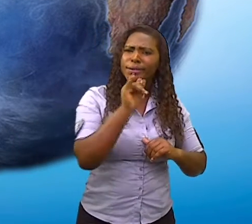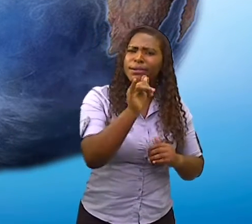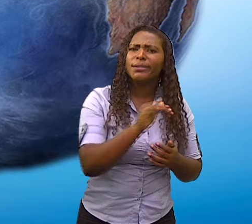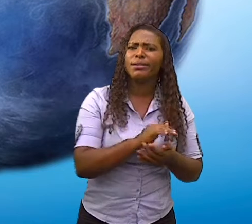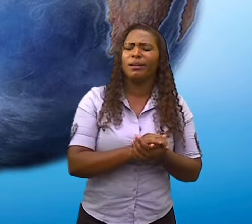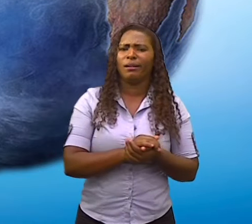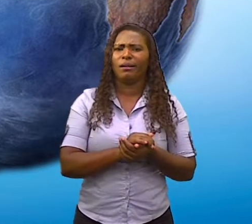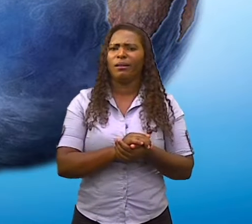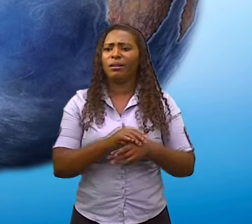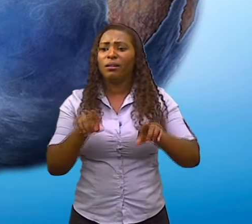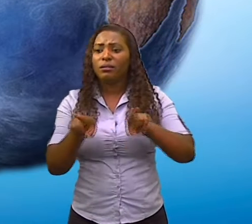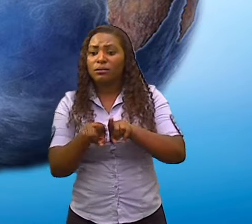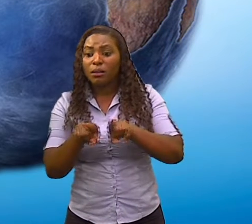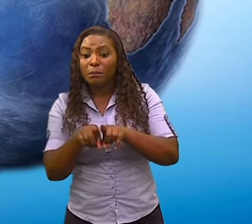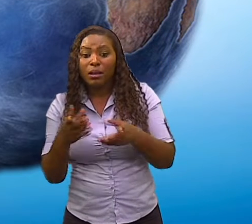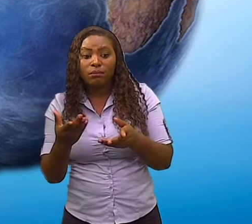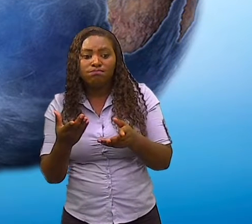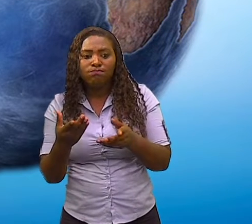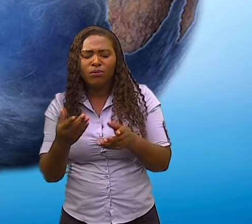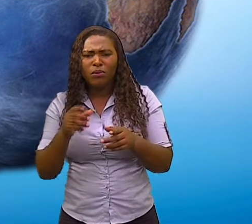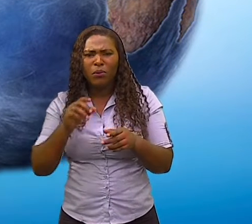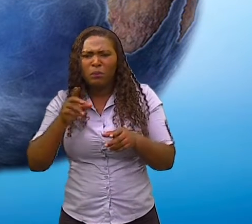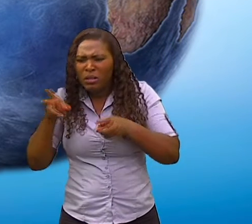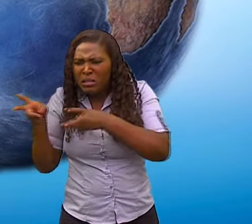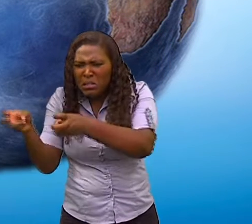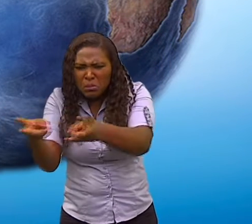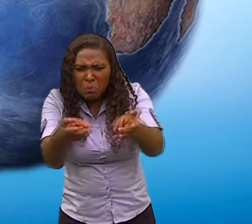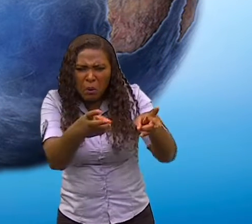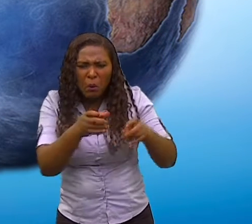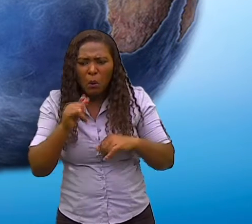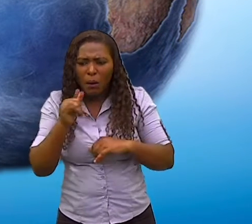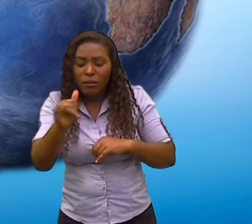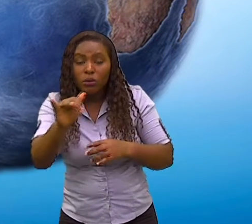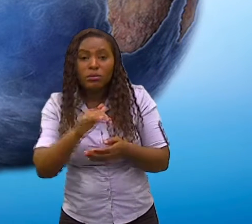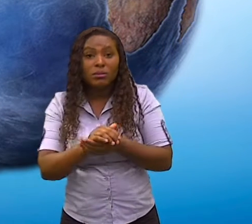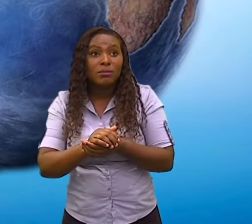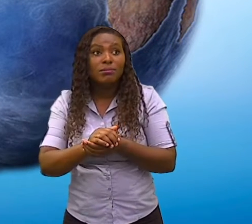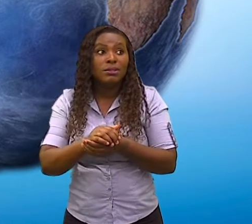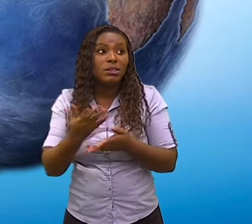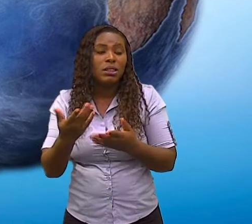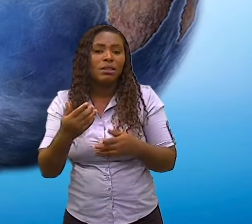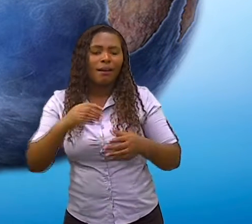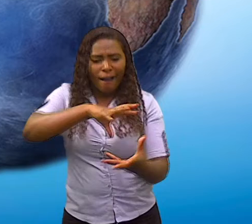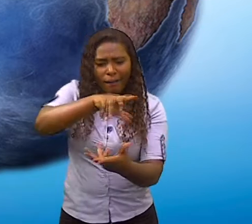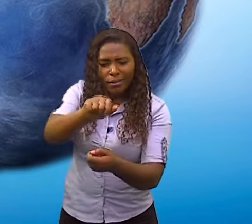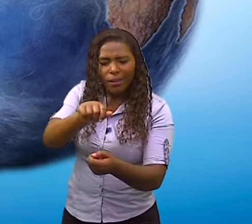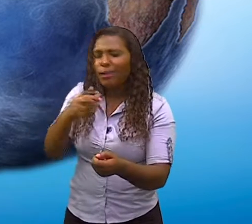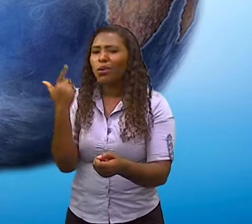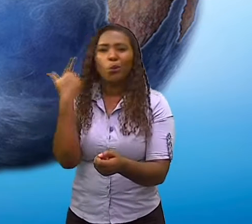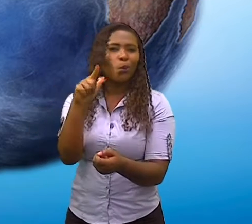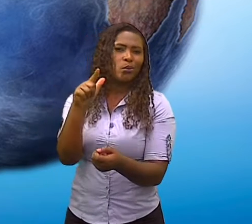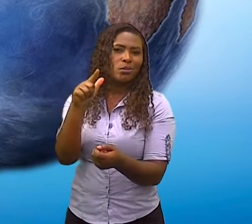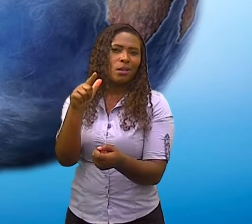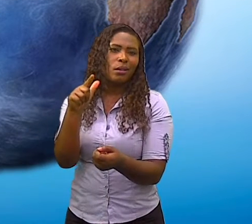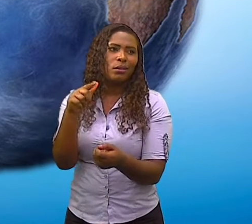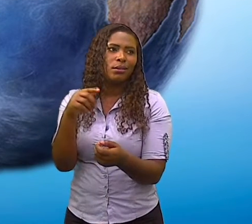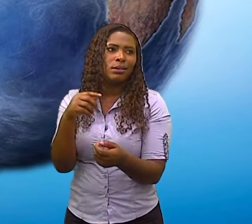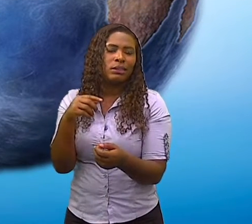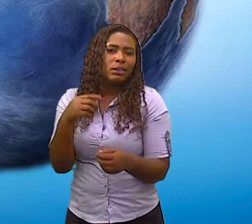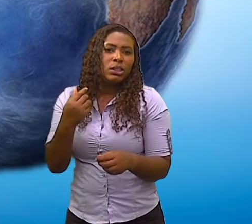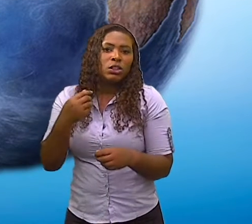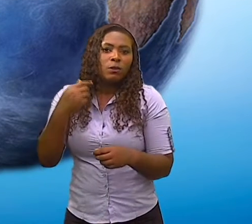radicalmente as consequências socioambientais da ação humana. Essas consequências se manifestaram, por exemplo,